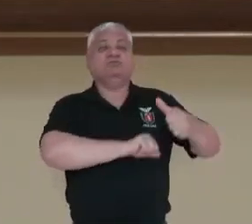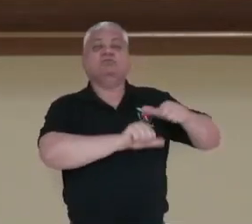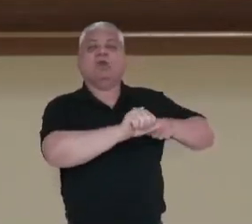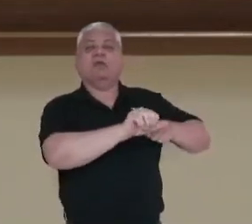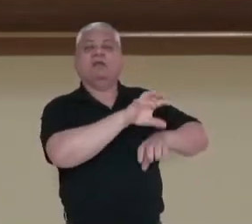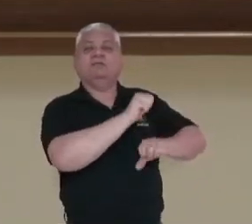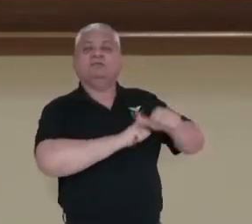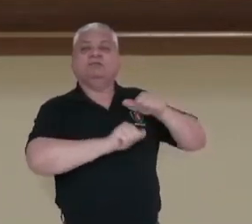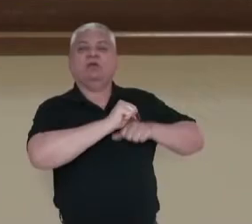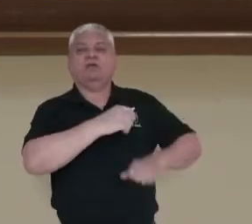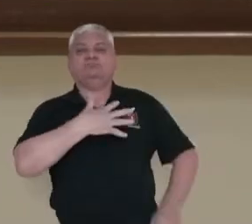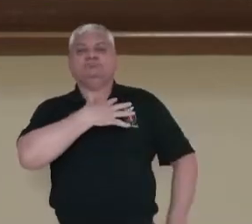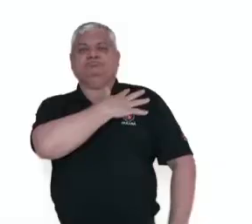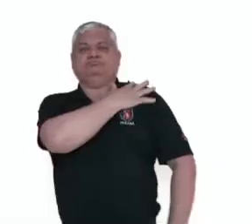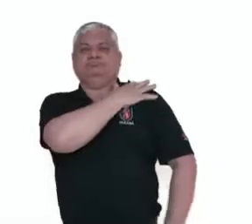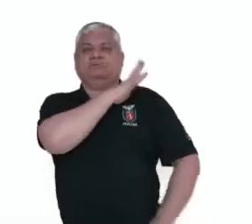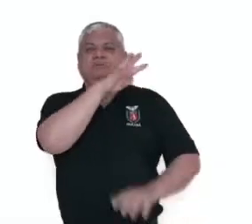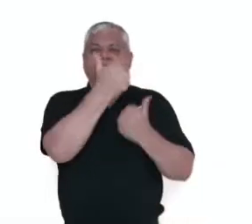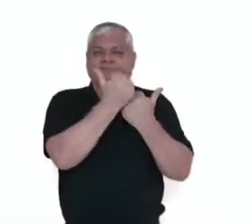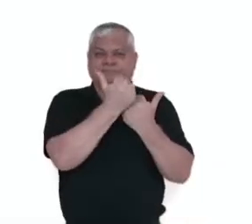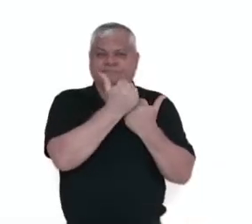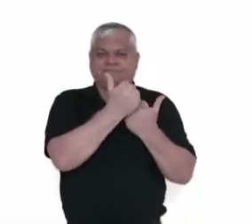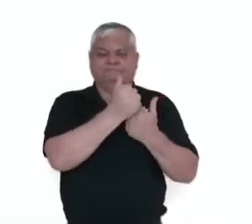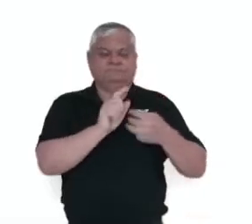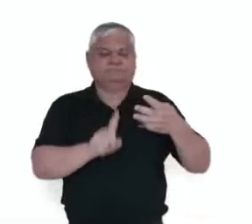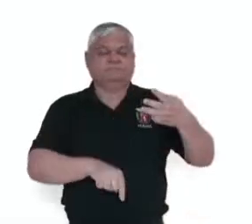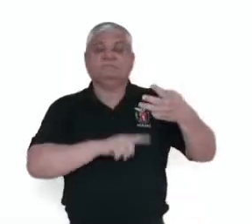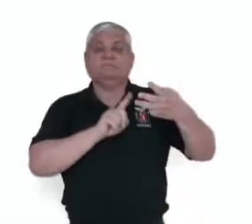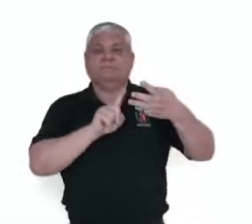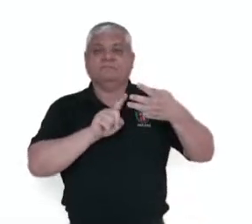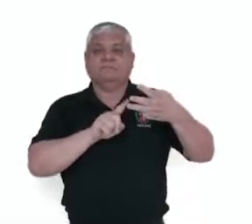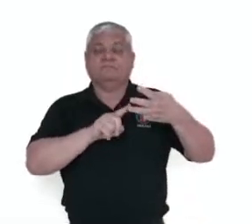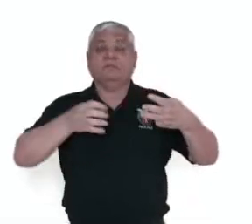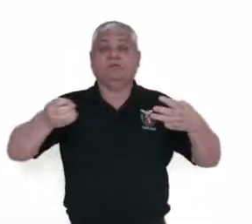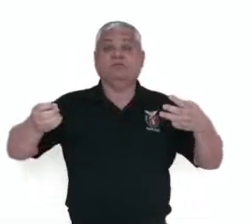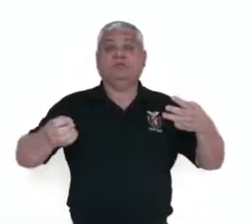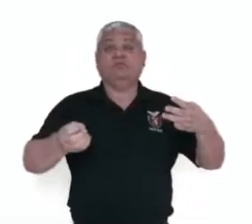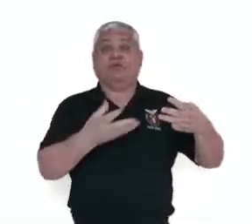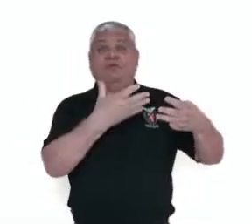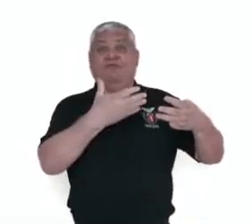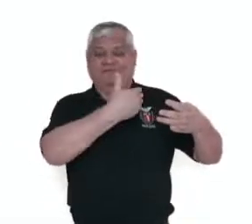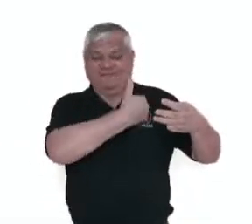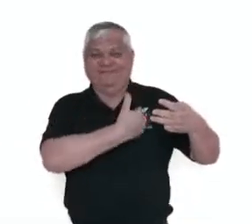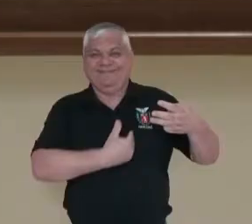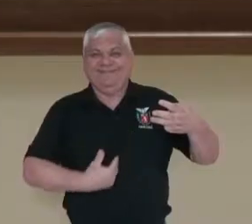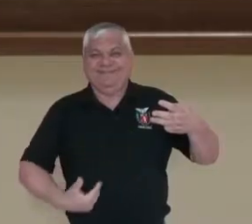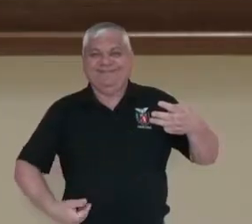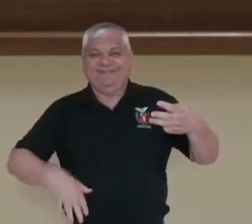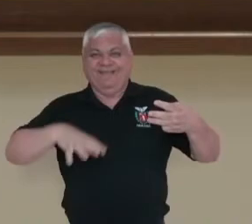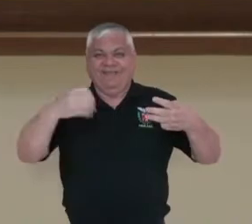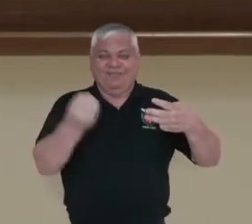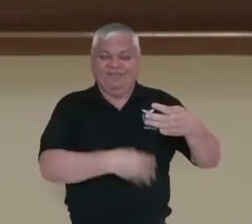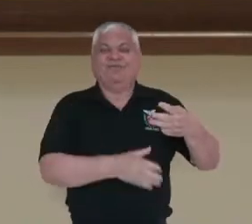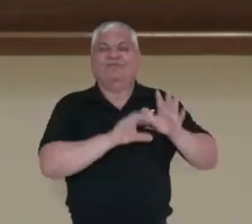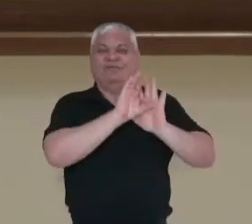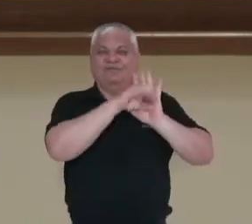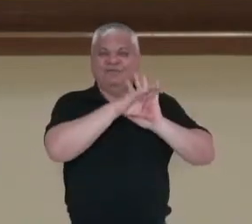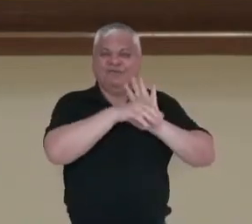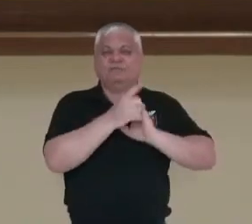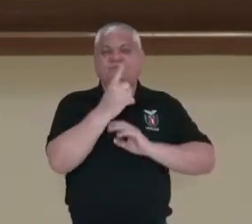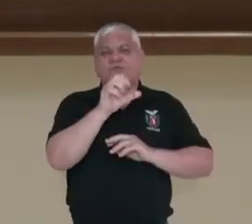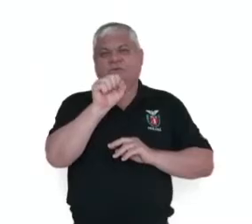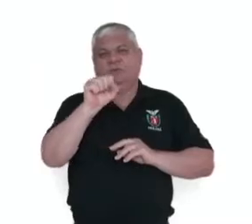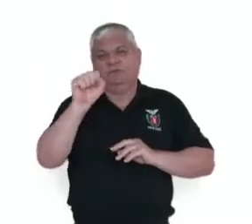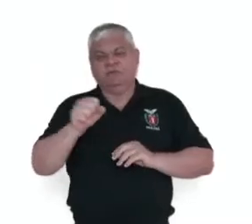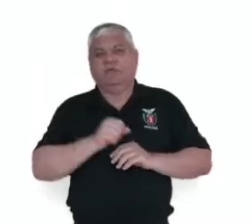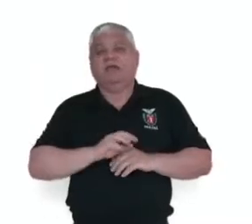dos generais no poder. E a nova república, contemporaneamente com a Constituição de 88, direitos